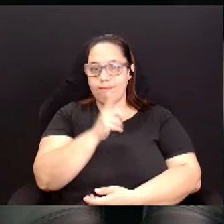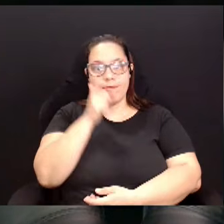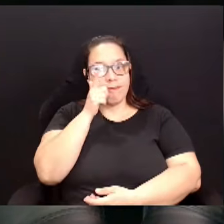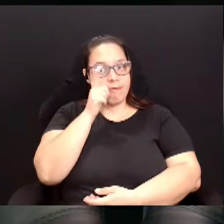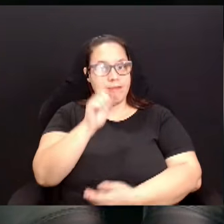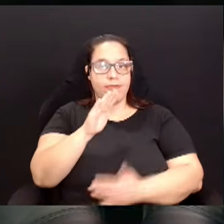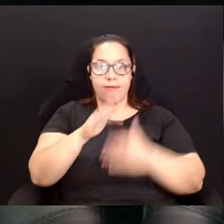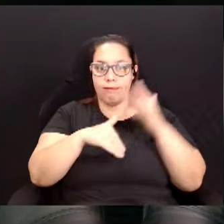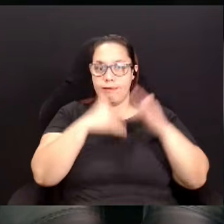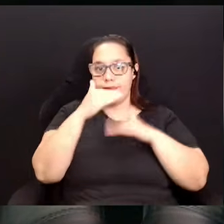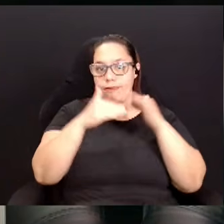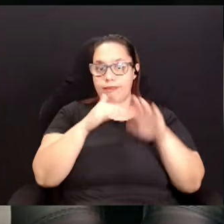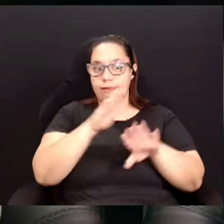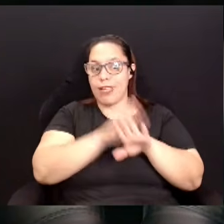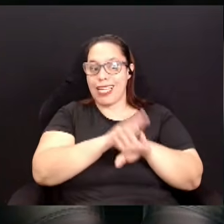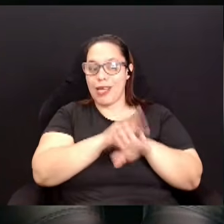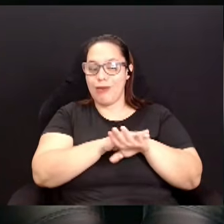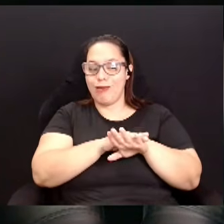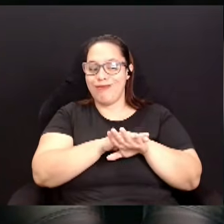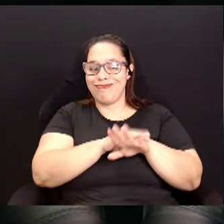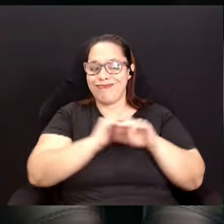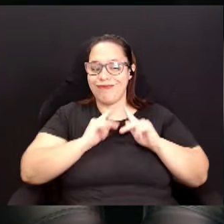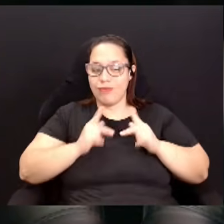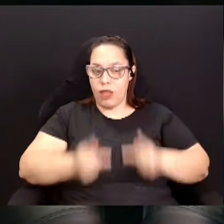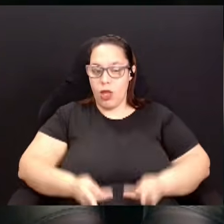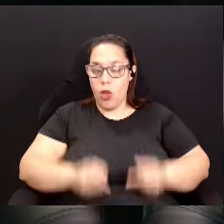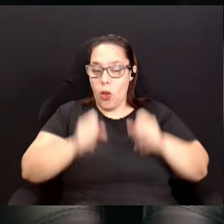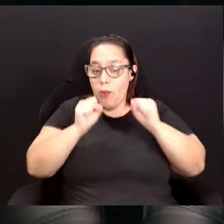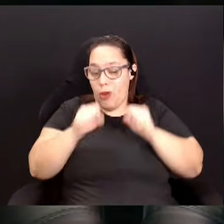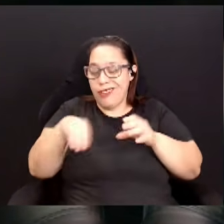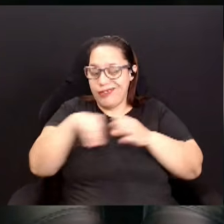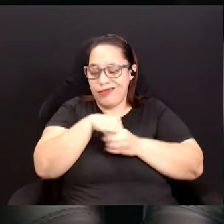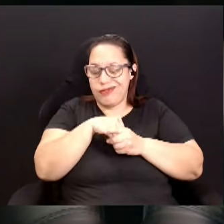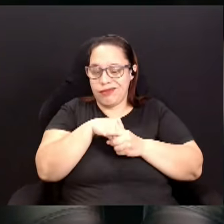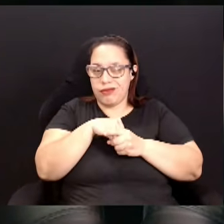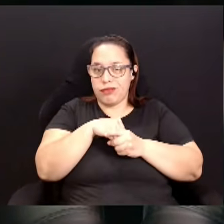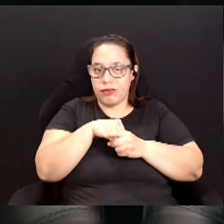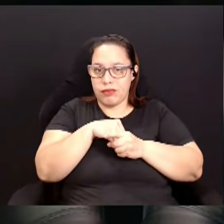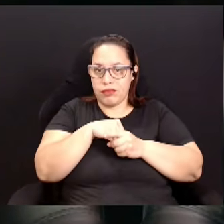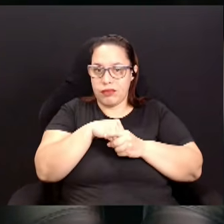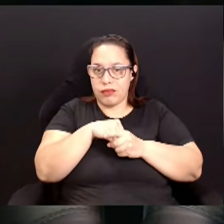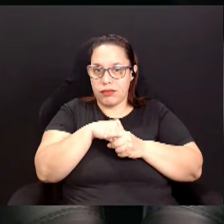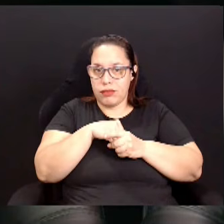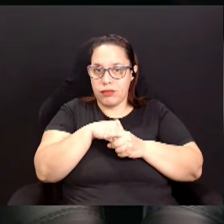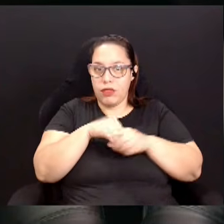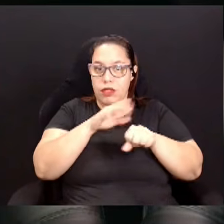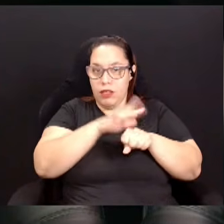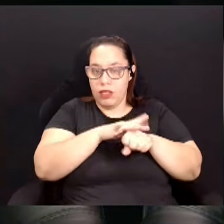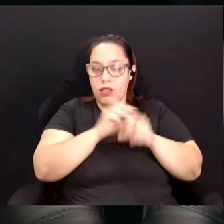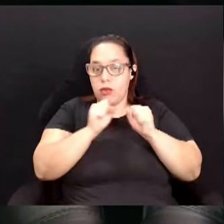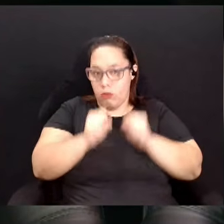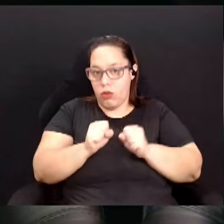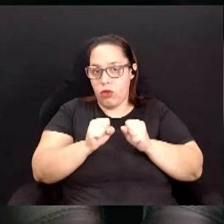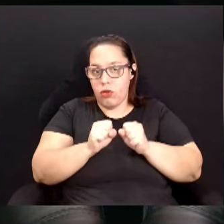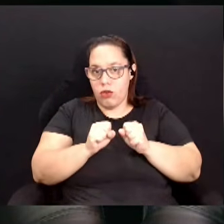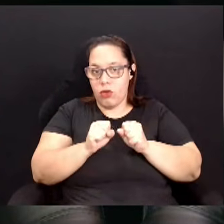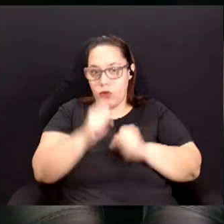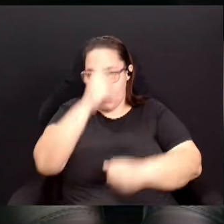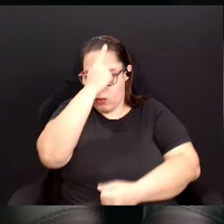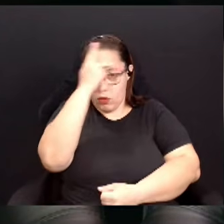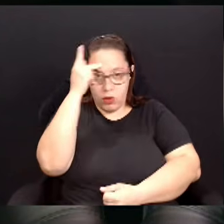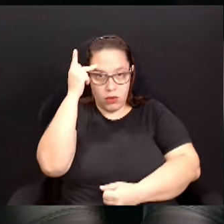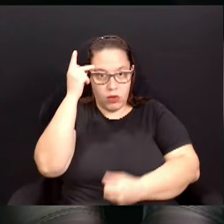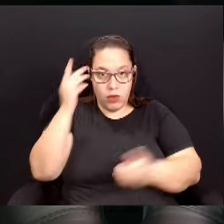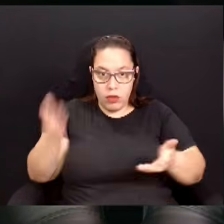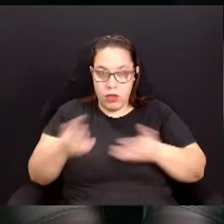lado também. Então, posso estar dentro de uma outra patologia? Posso. Uma pessoa impulsiva, por exemplo, dentro